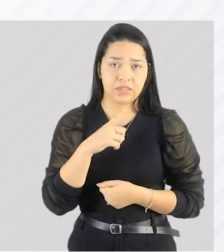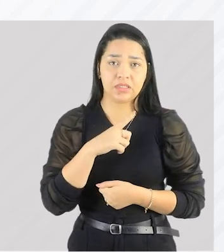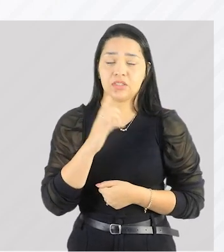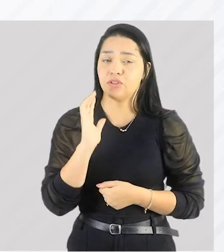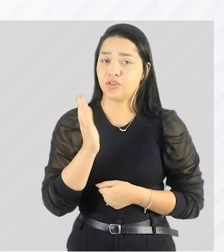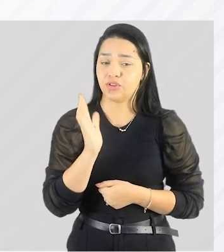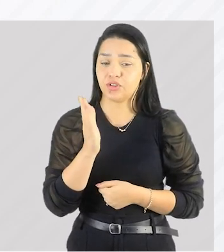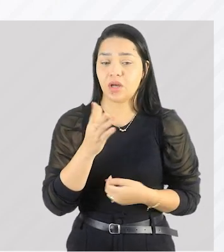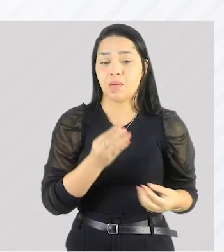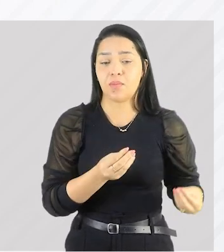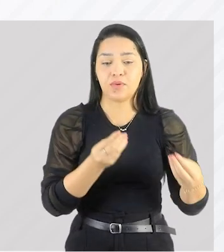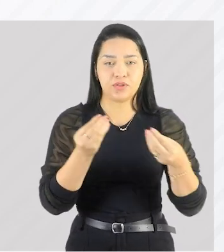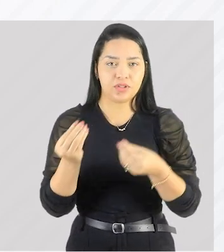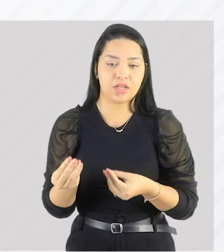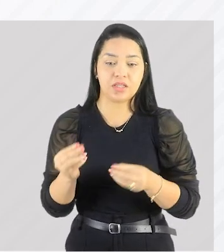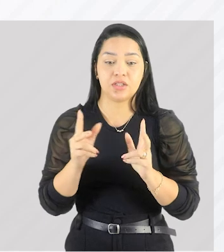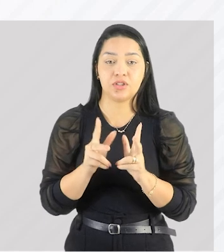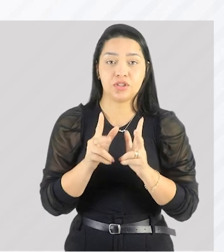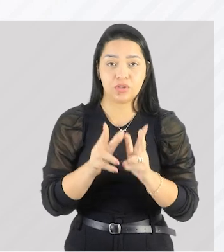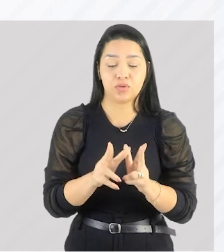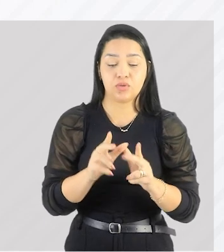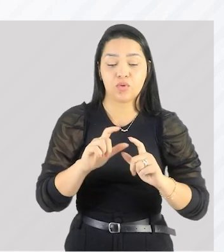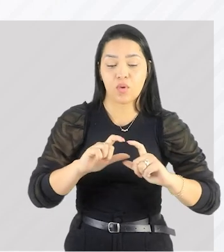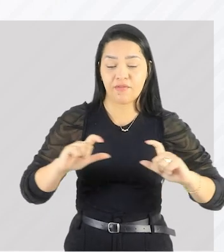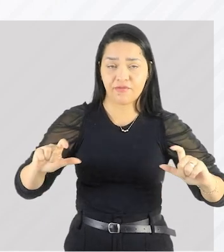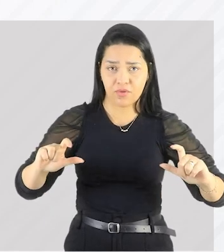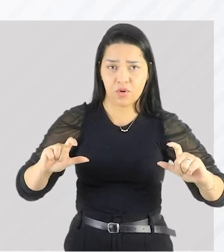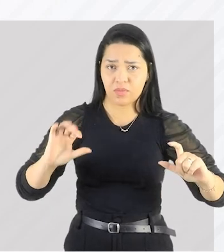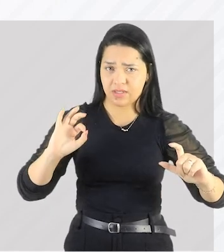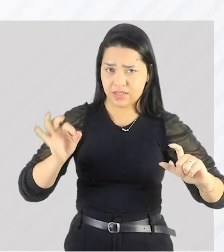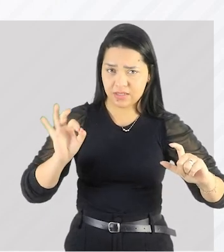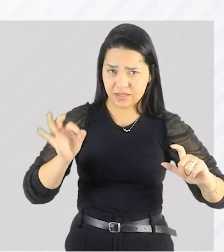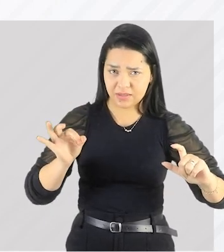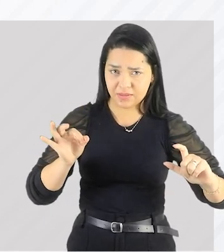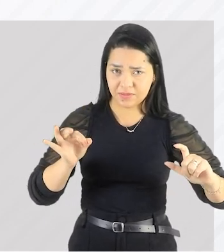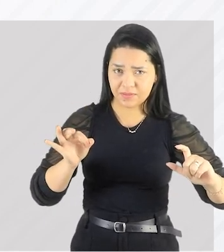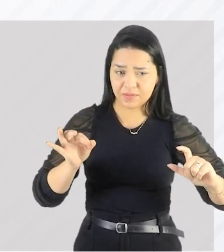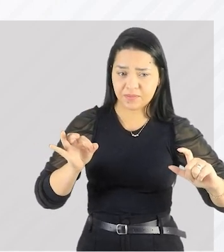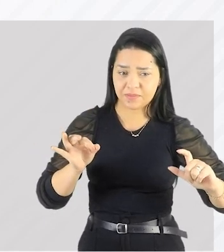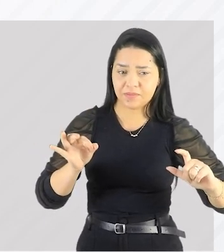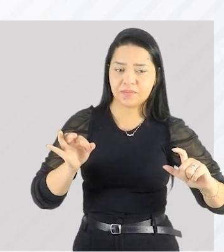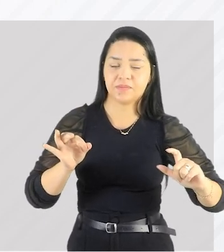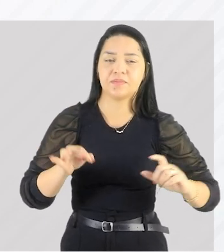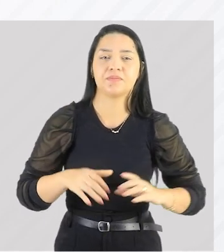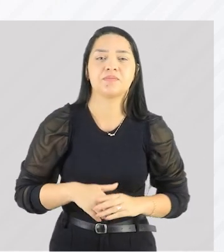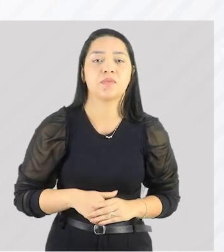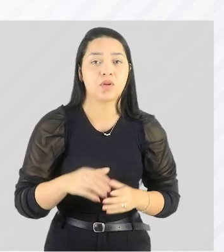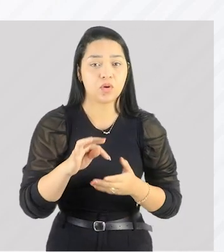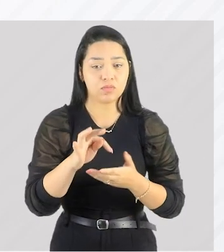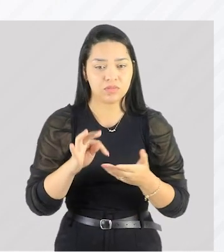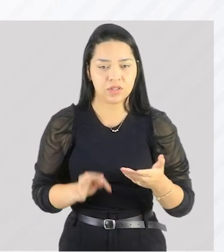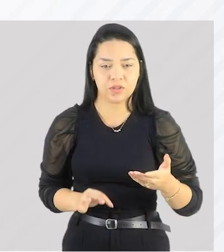foram fornecidas de acordo com a fórmula, tá ok? De acordo com o texto.